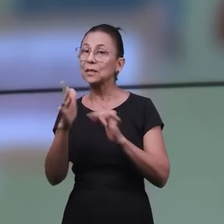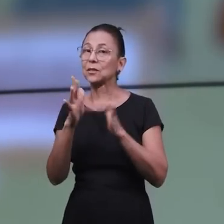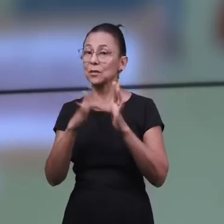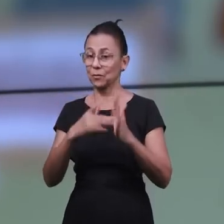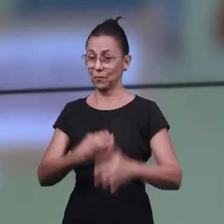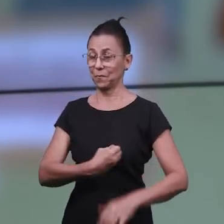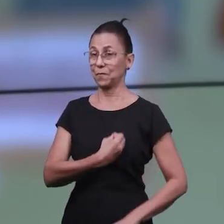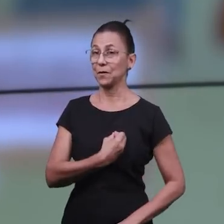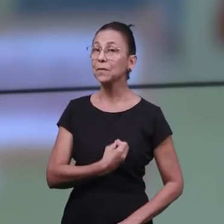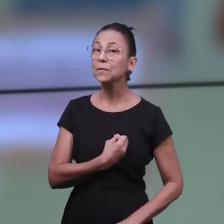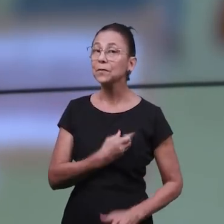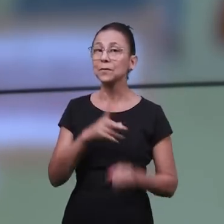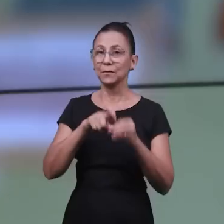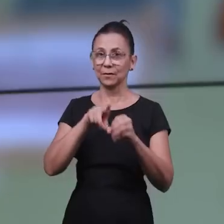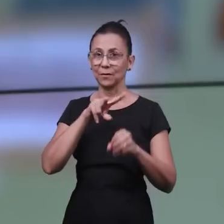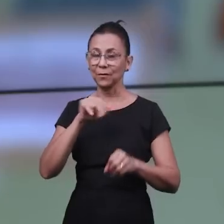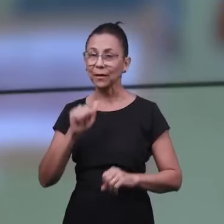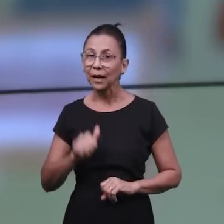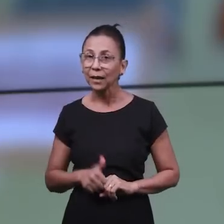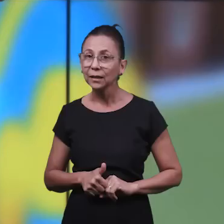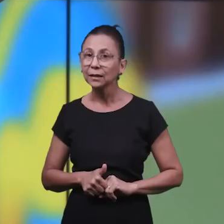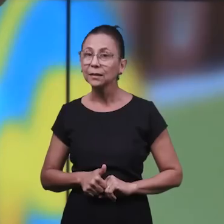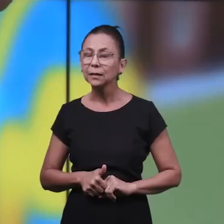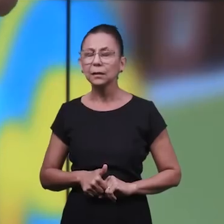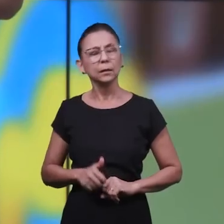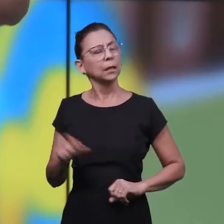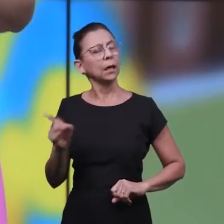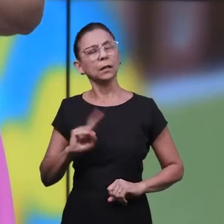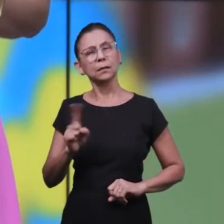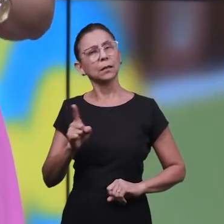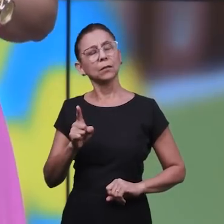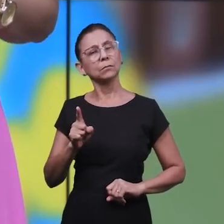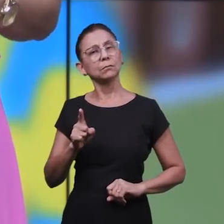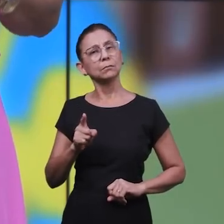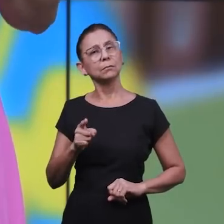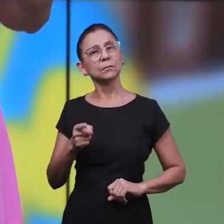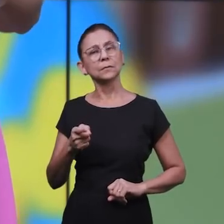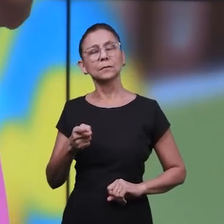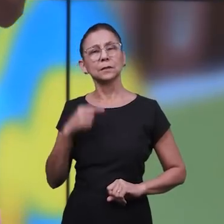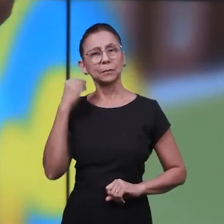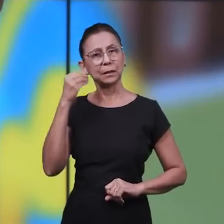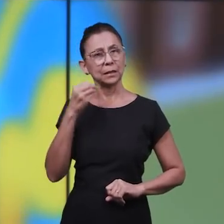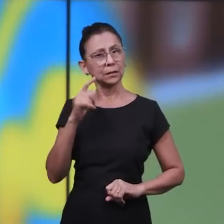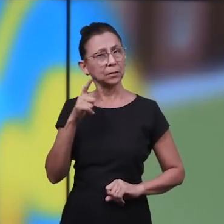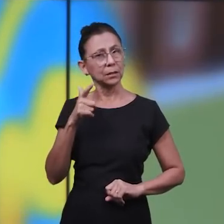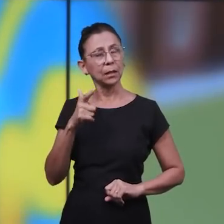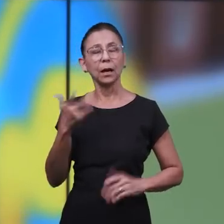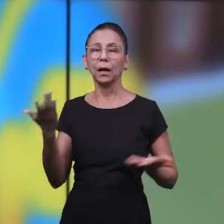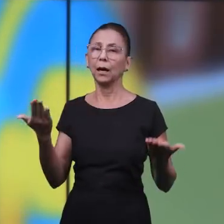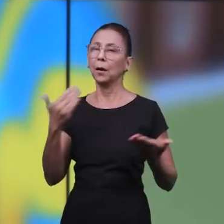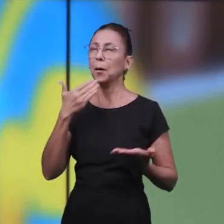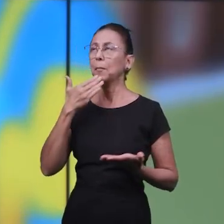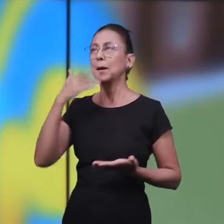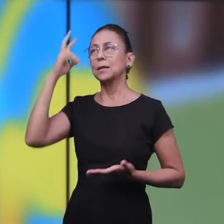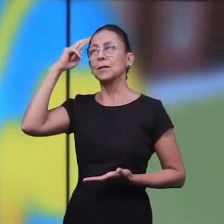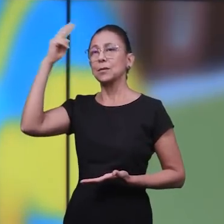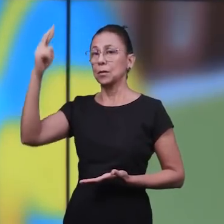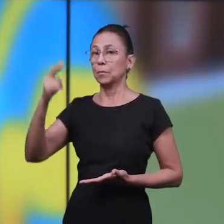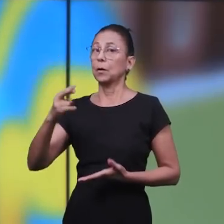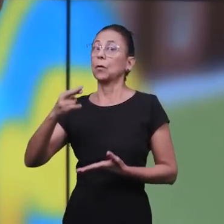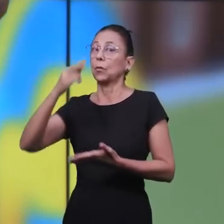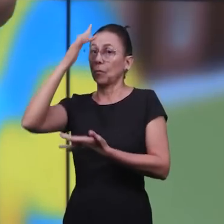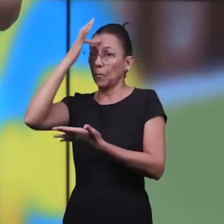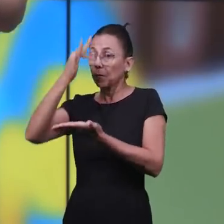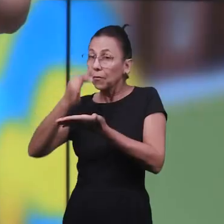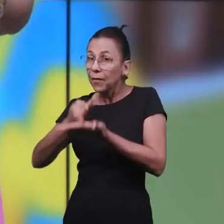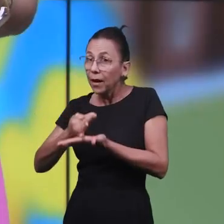está vivo e que ele voltará? Se você ainda não teve essa experiência, peça ao Senhor, peça com fé, porque